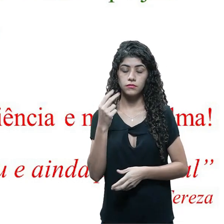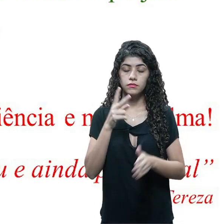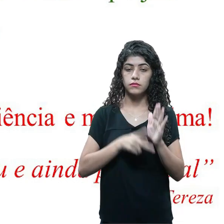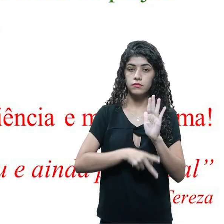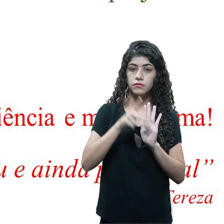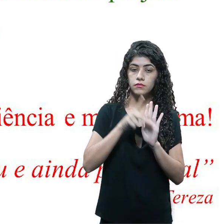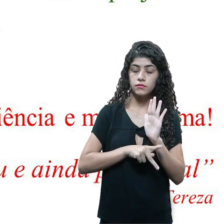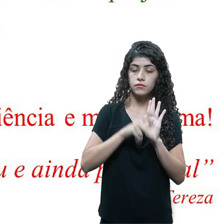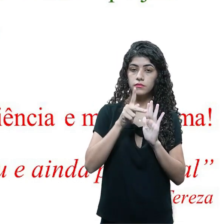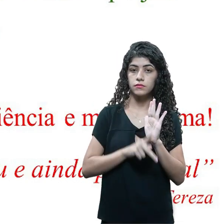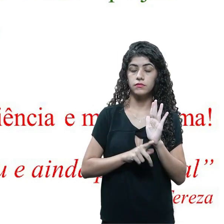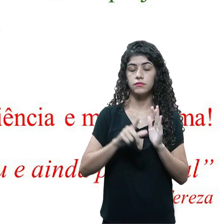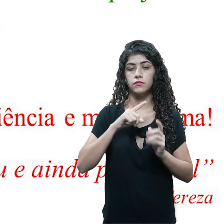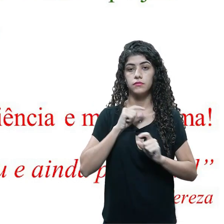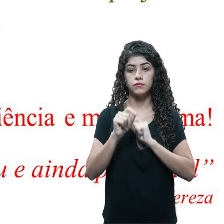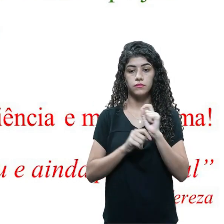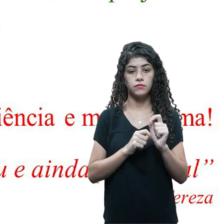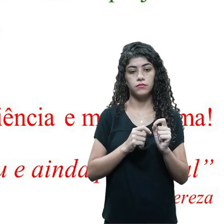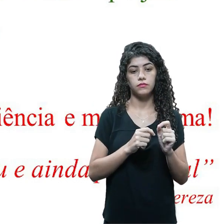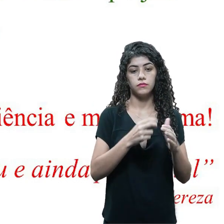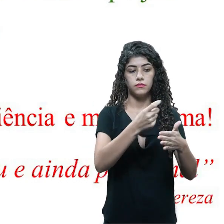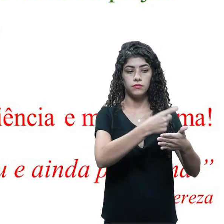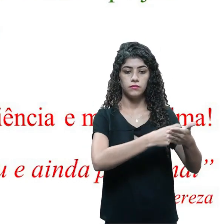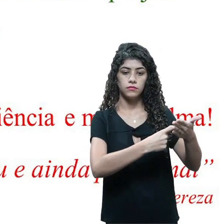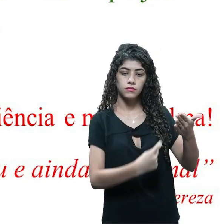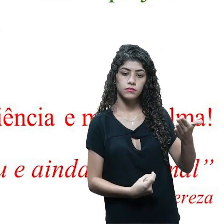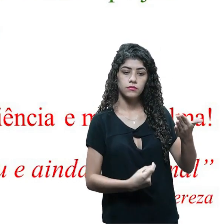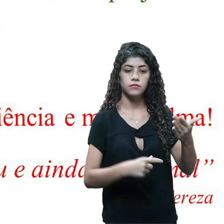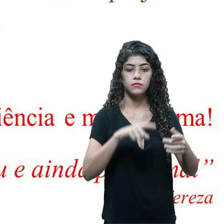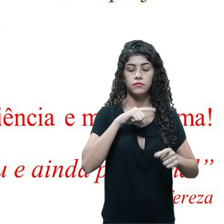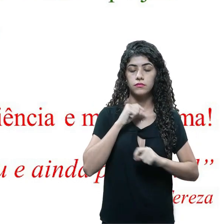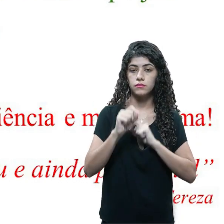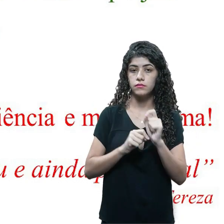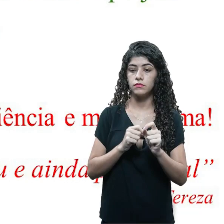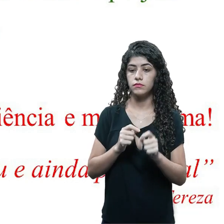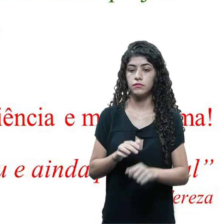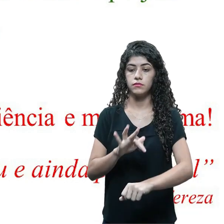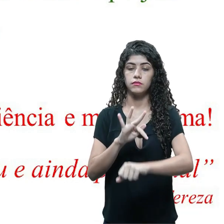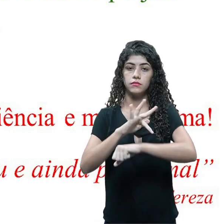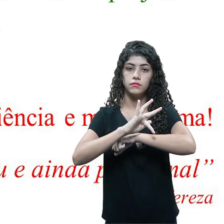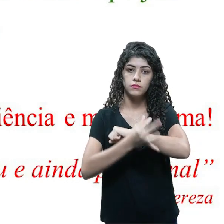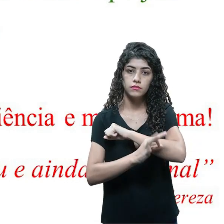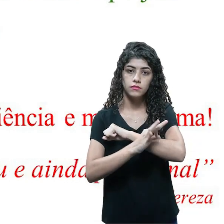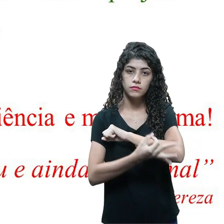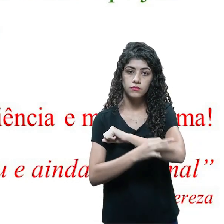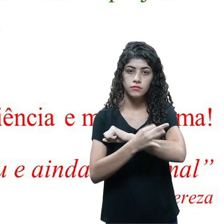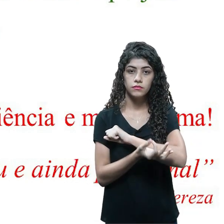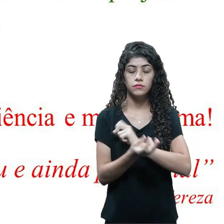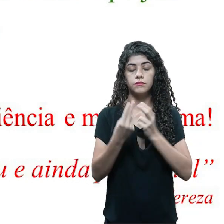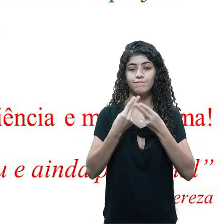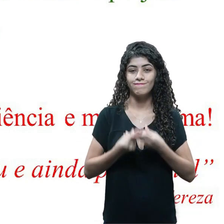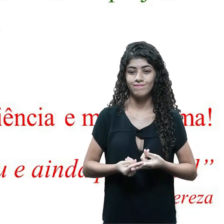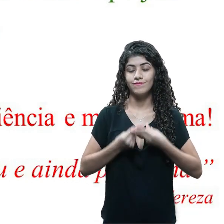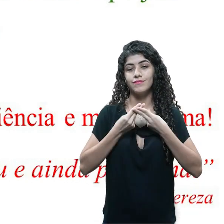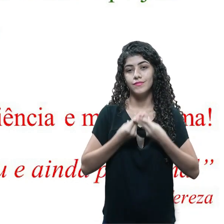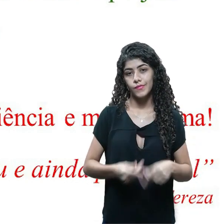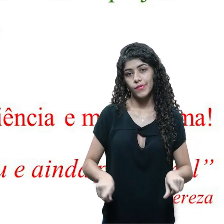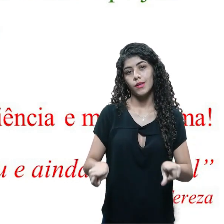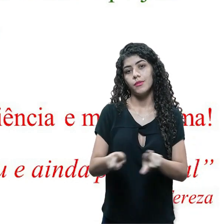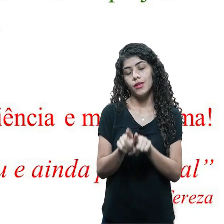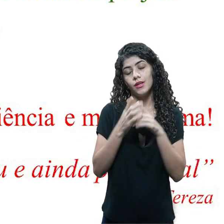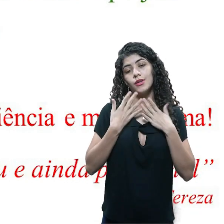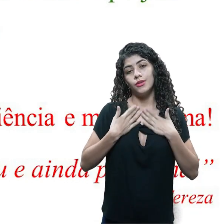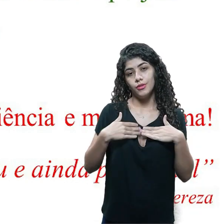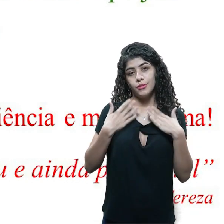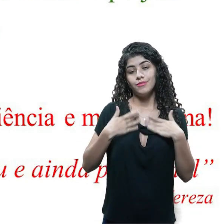financeira da conta do projeto para as devidas planilhas. Isso exige muita disciplina, exige